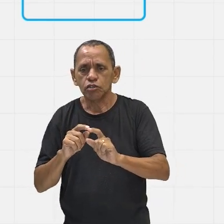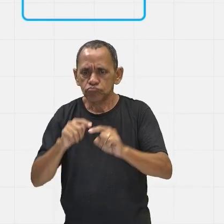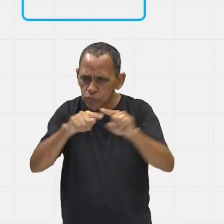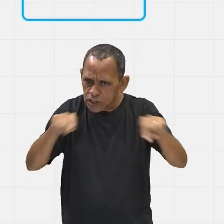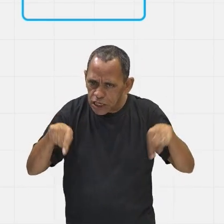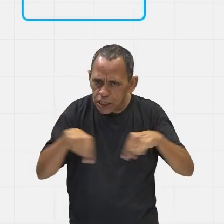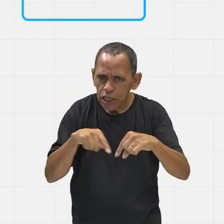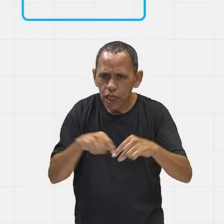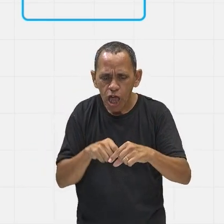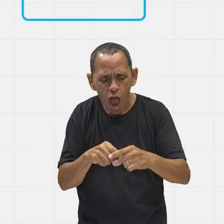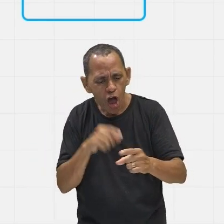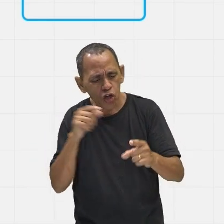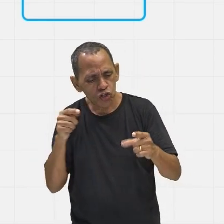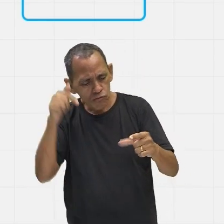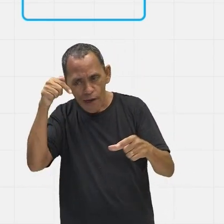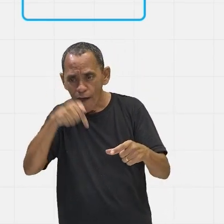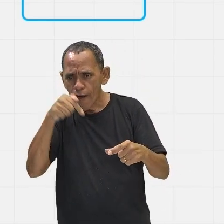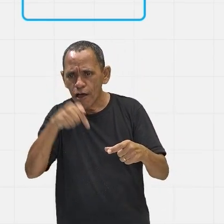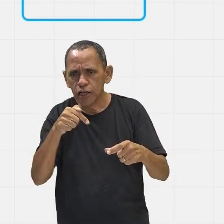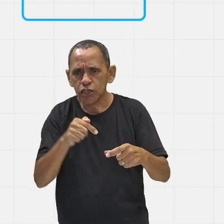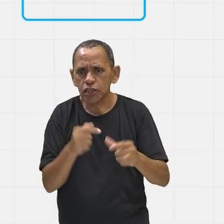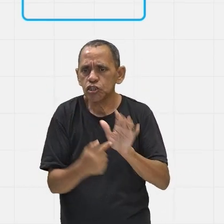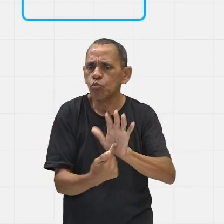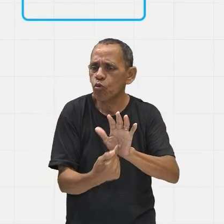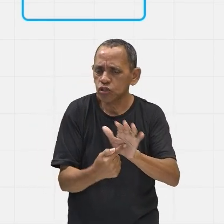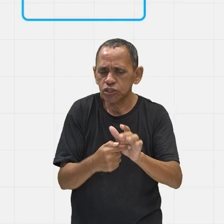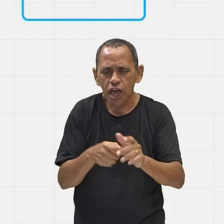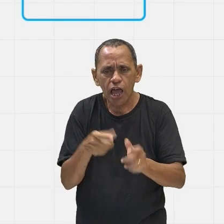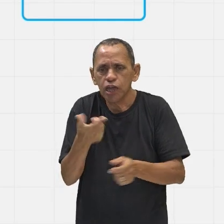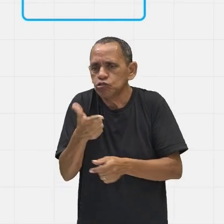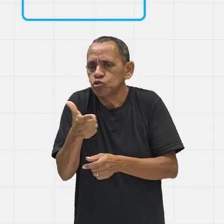assim, você pode entrar em contato também com o suporte, tá?